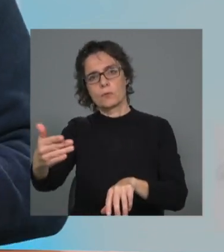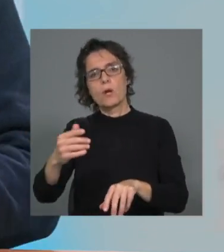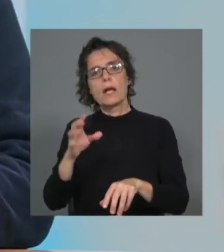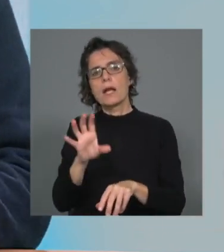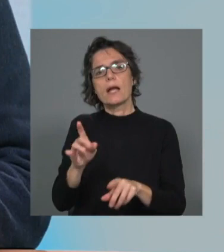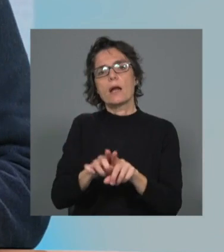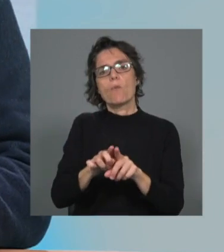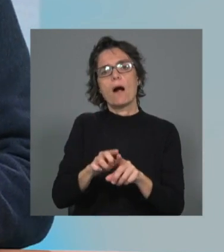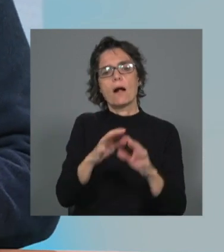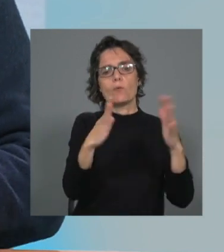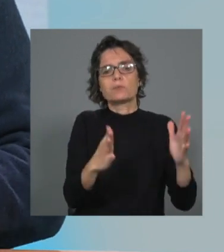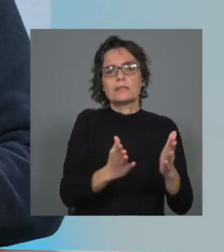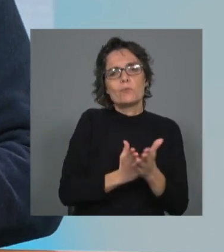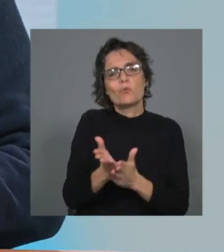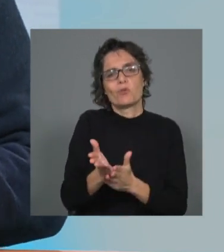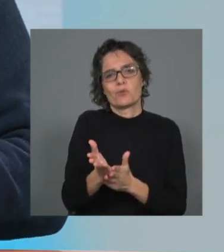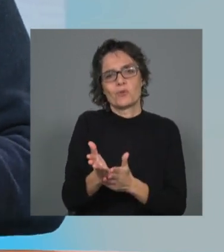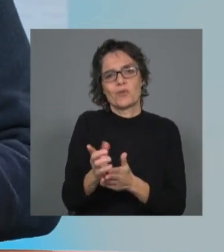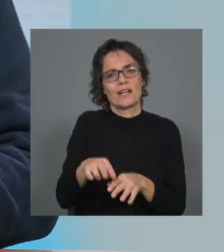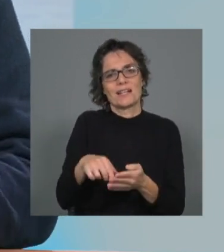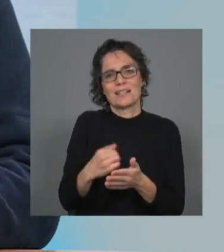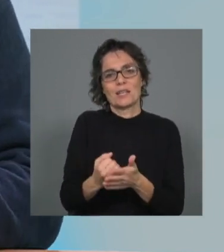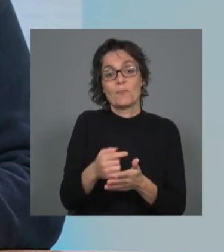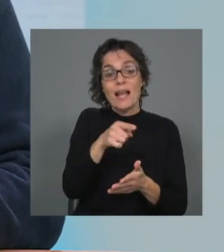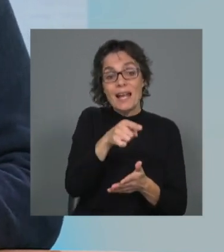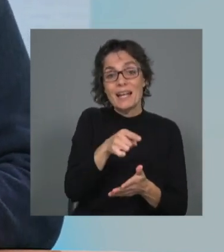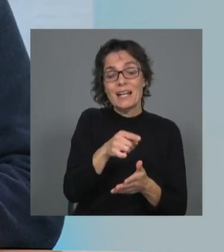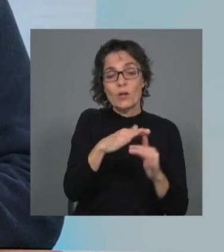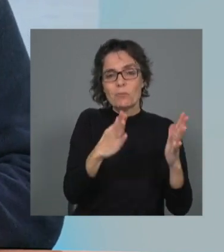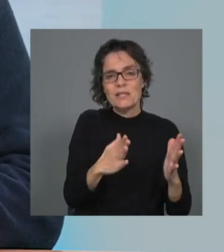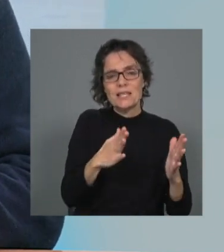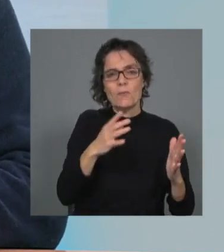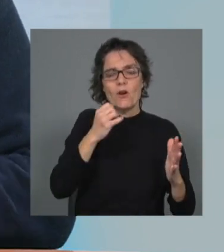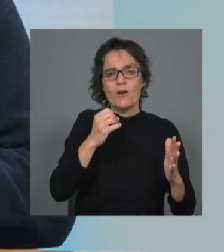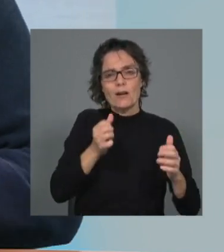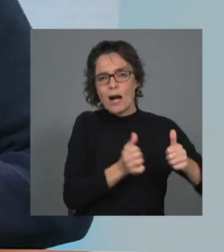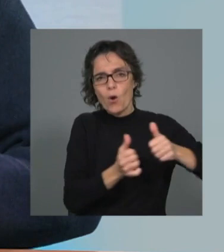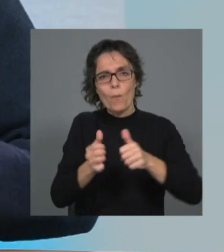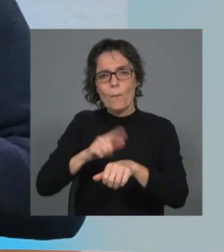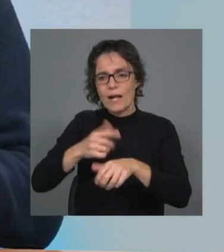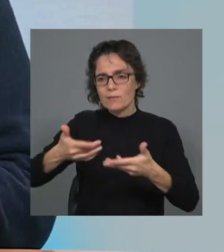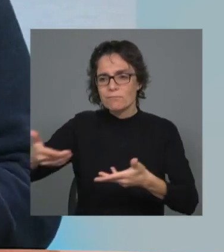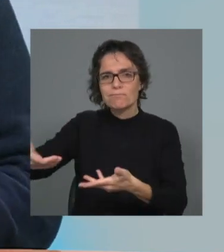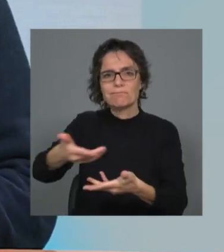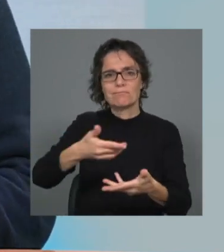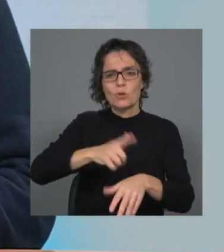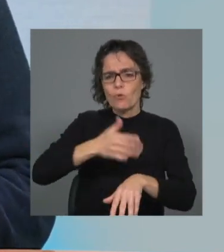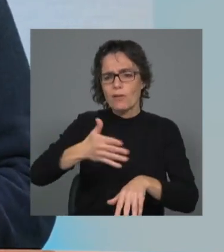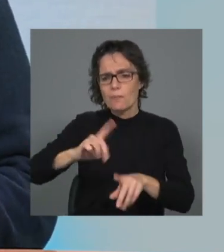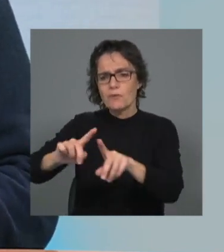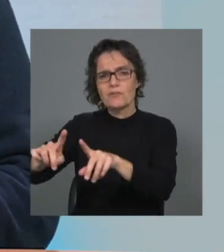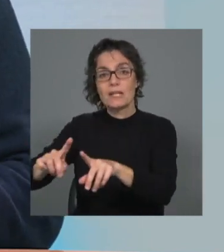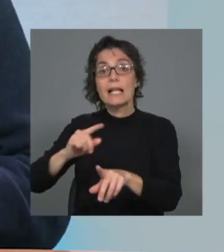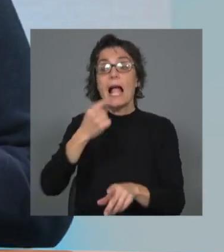próprio presépio, fazendo com que ele próprio possa iluminar as realidades que vivemos hoje. Daí que qualquer um de nós